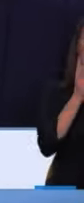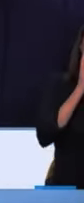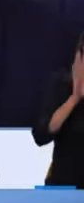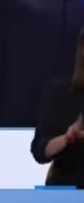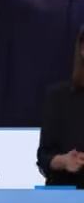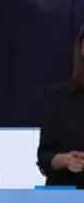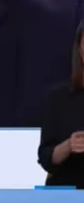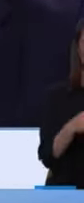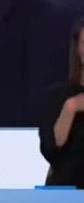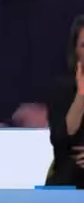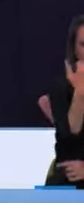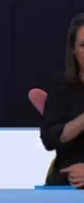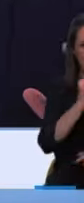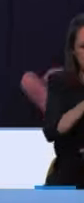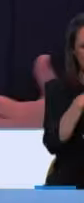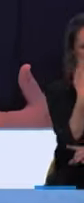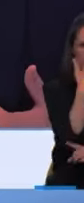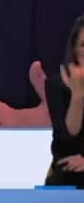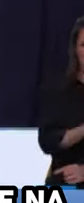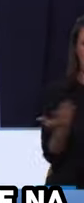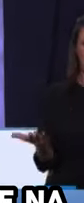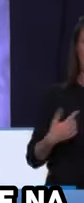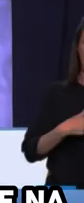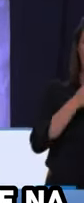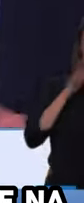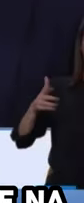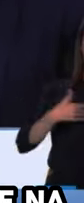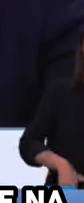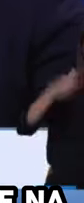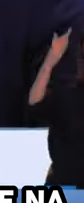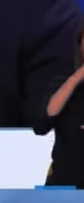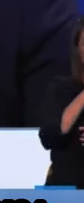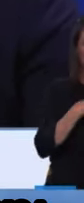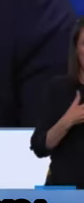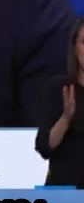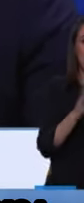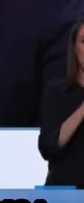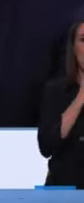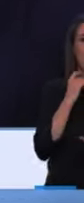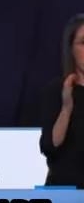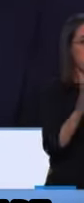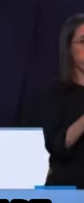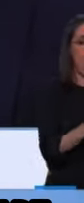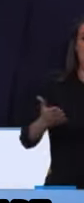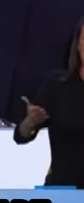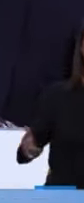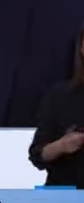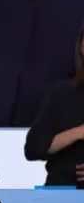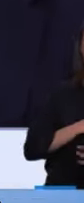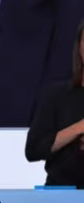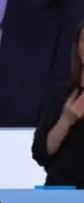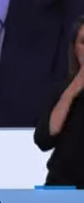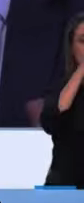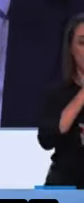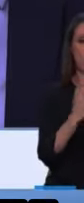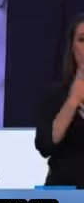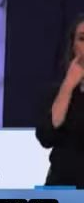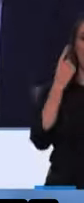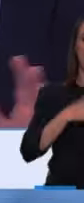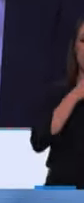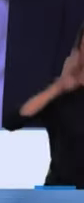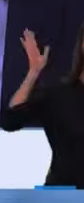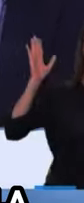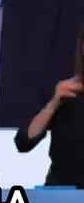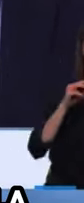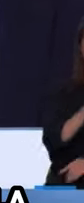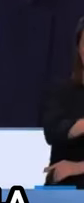desculpe é um pouco hipocrisia é um pouco hipocrisia estou à vontade que sem na pública tive num seminário que era uma coisa religiosa numa universidade pública numa escola pública estou à vontade